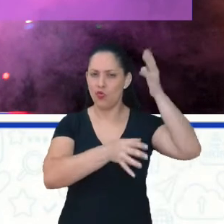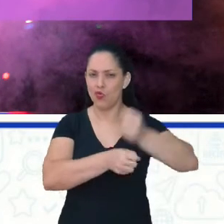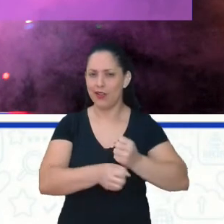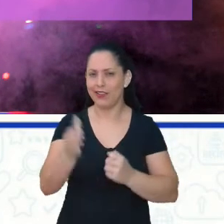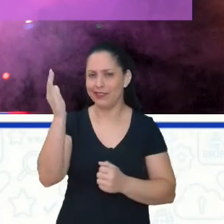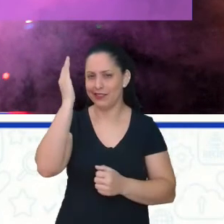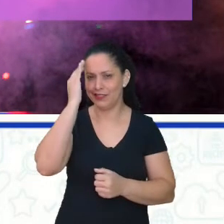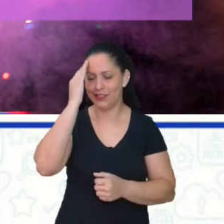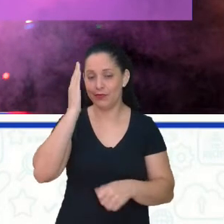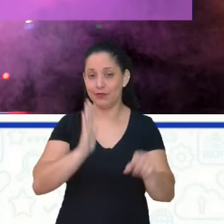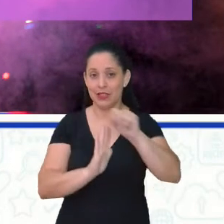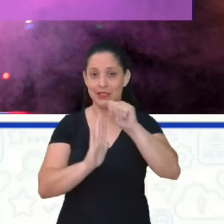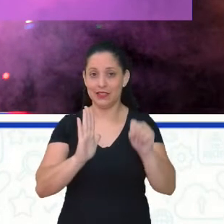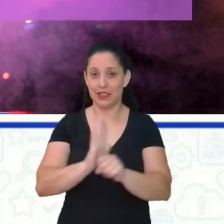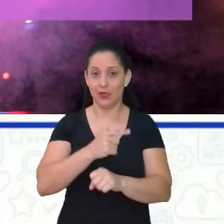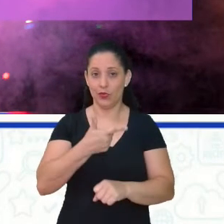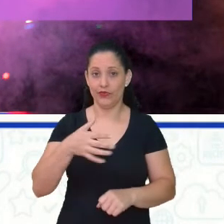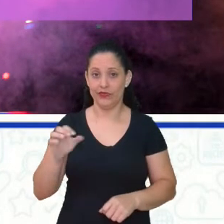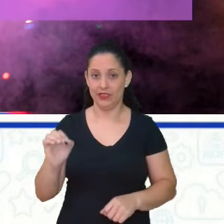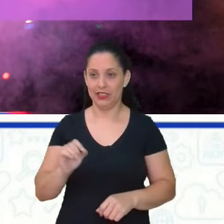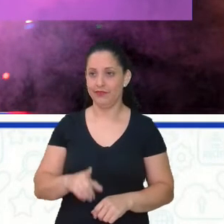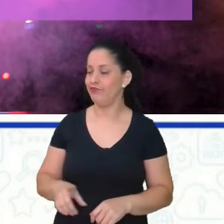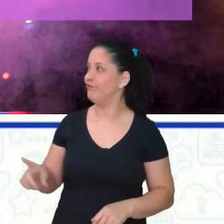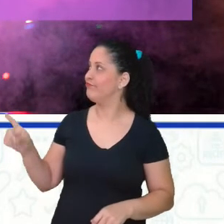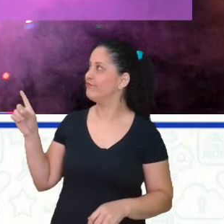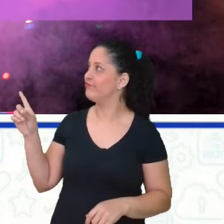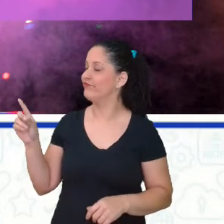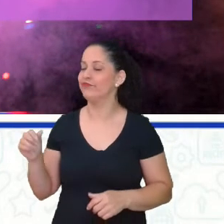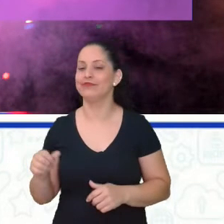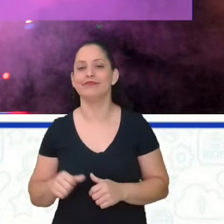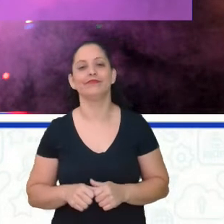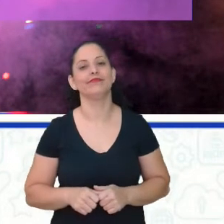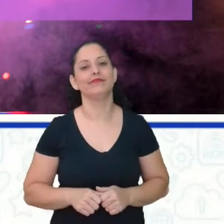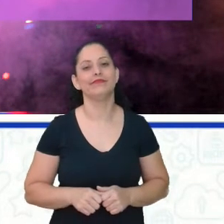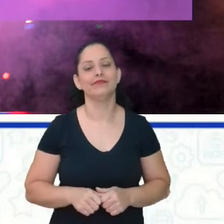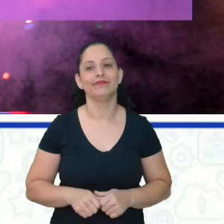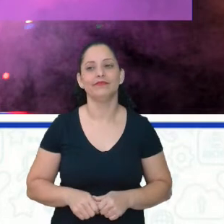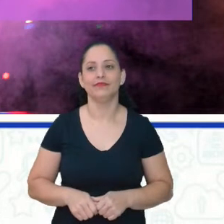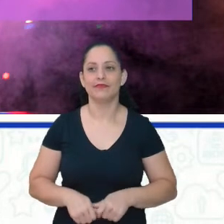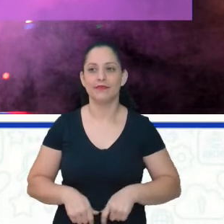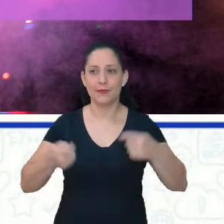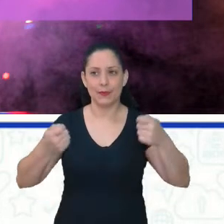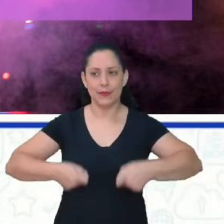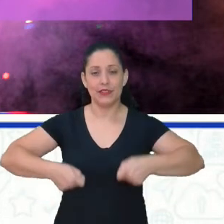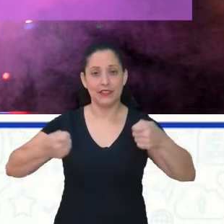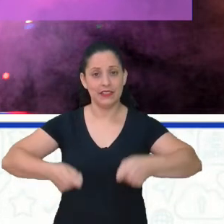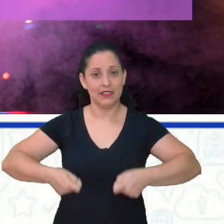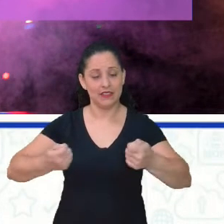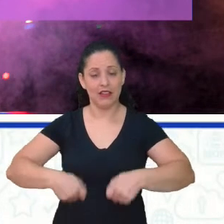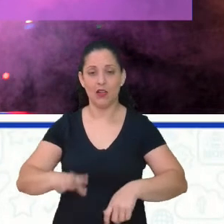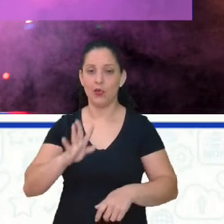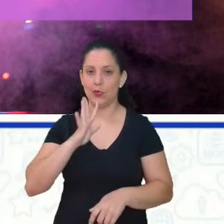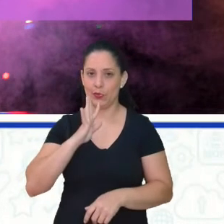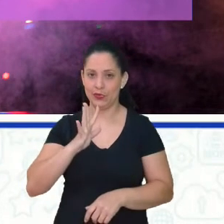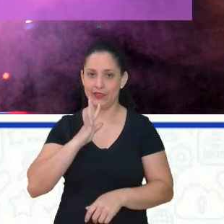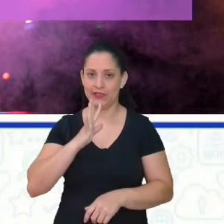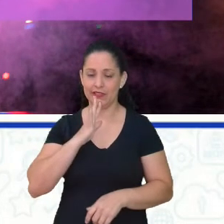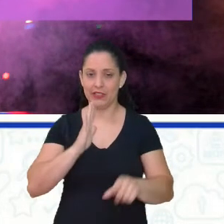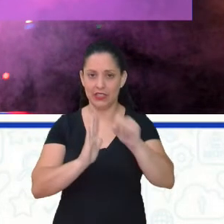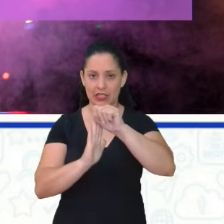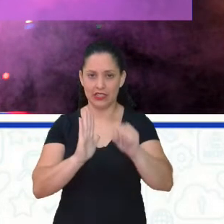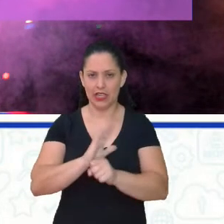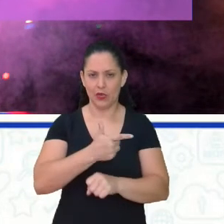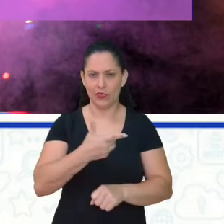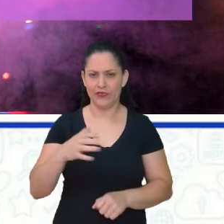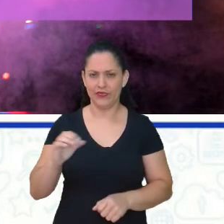para o século XX, tá? Porque a gente precisa também trabalhar isso. Então, o século XX